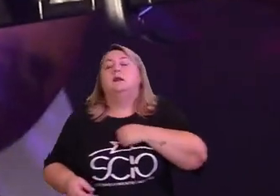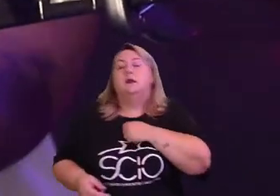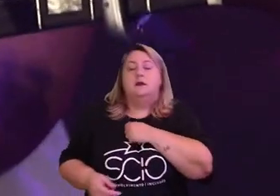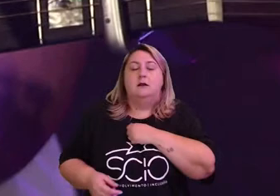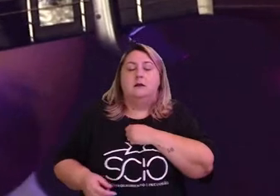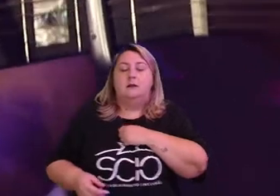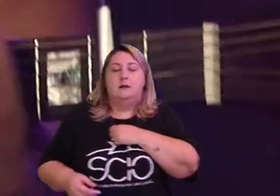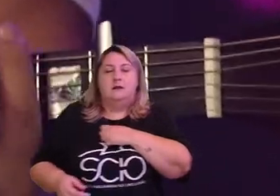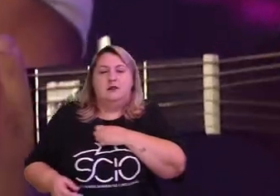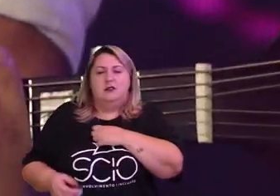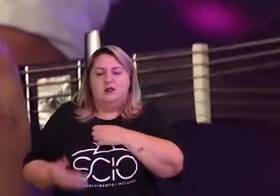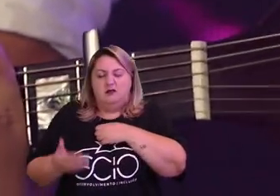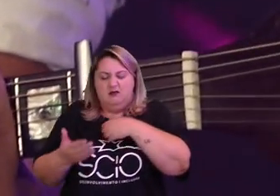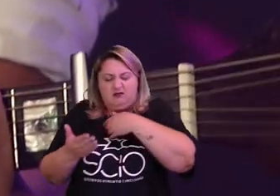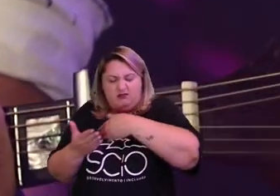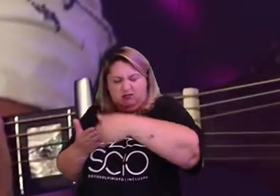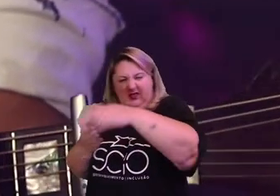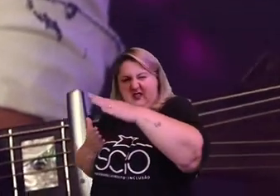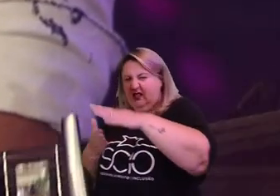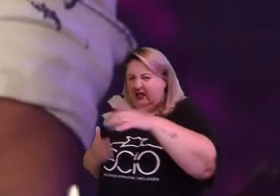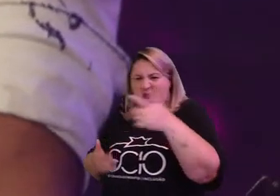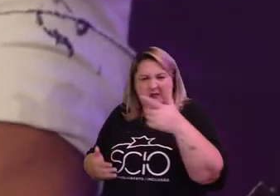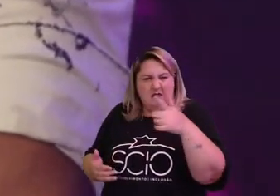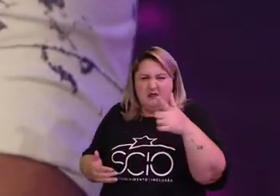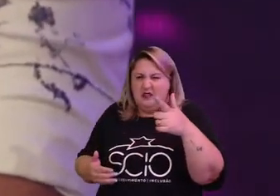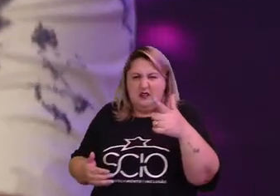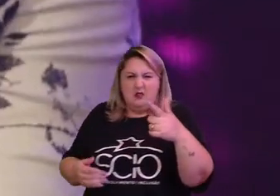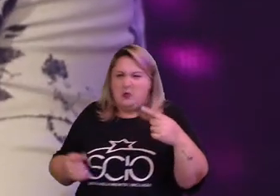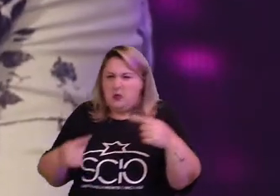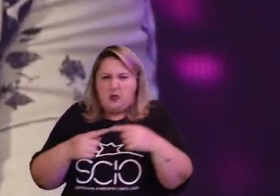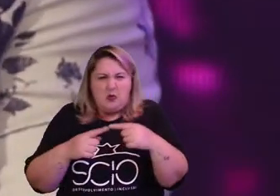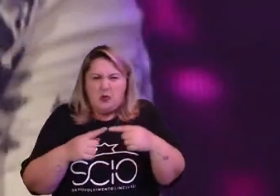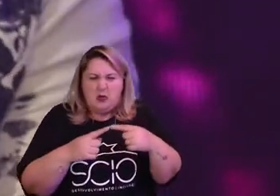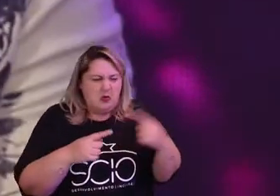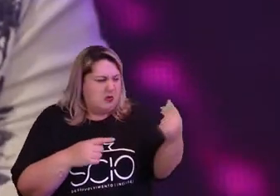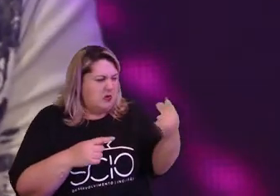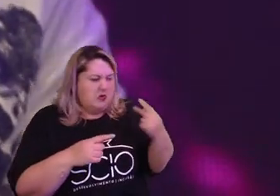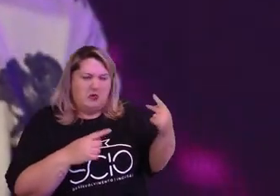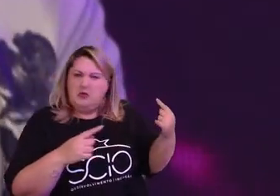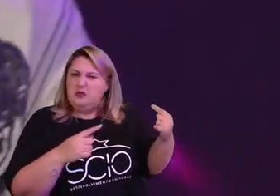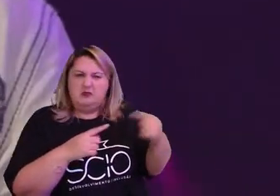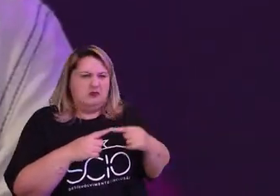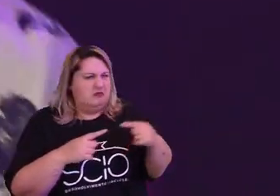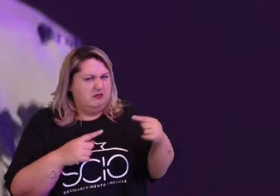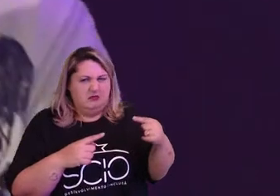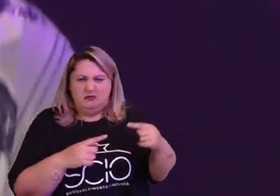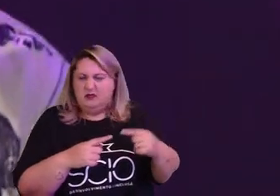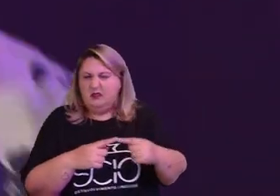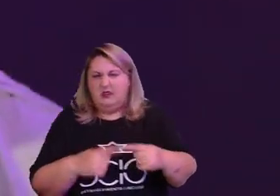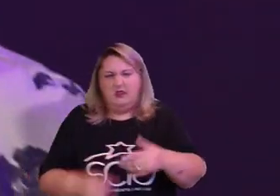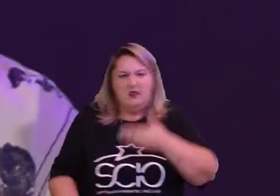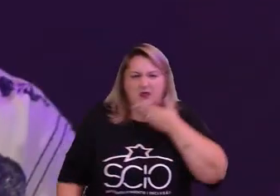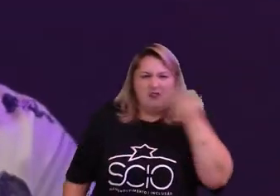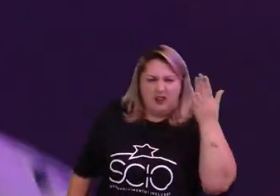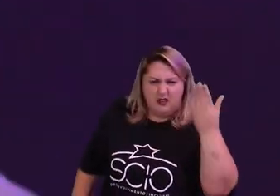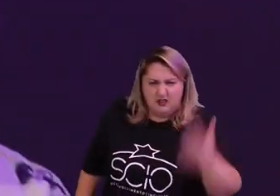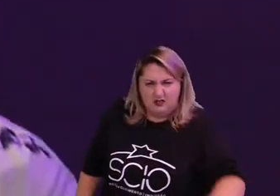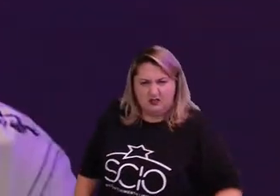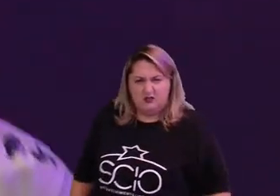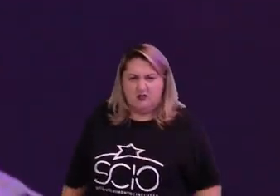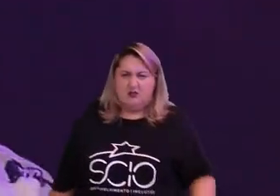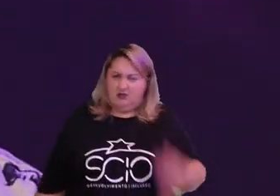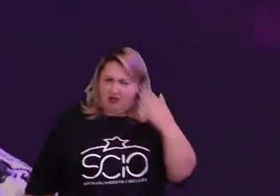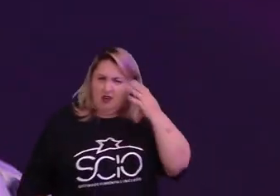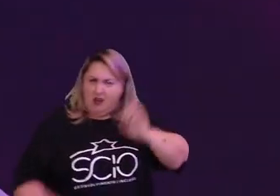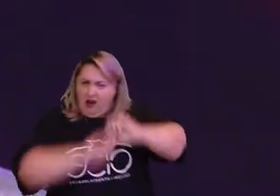Meu coração te expulsou. Não tem mais eu e você. Tá fácil